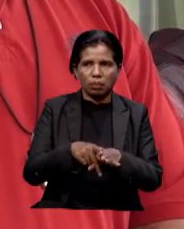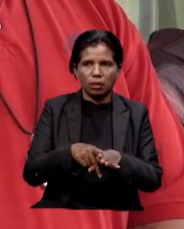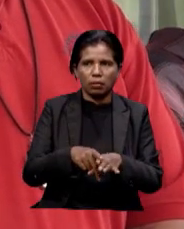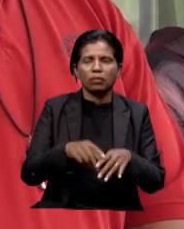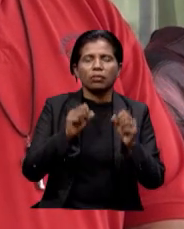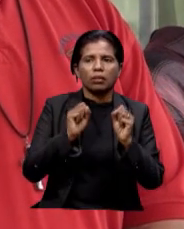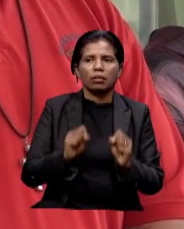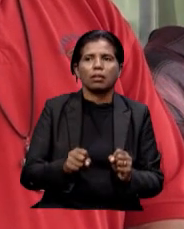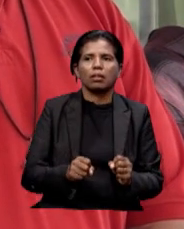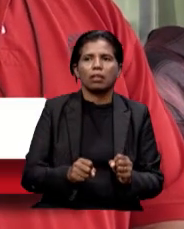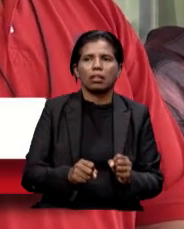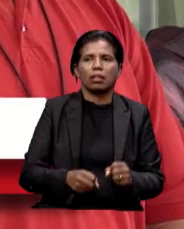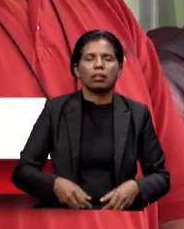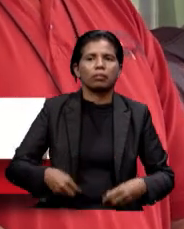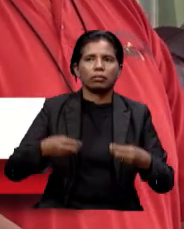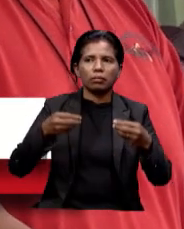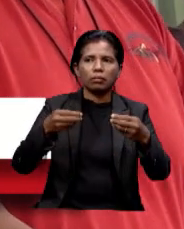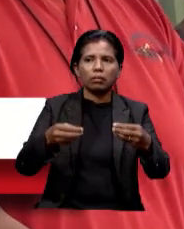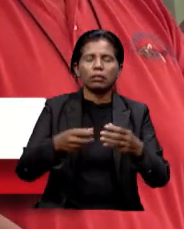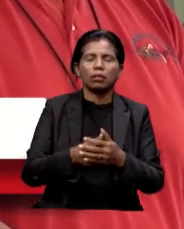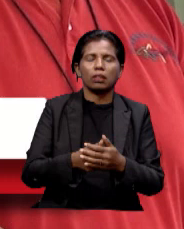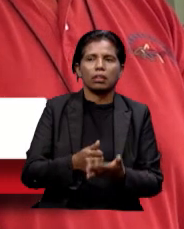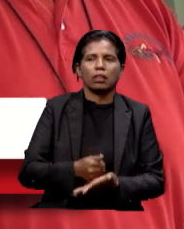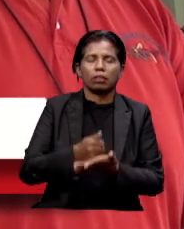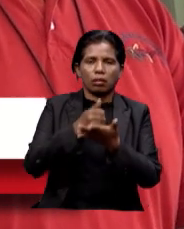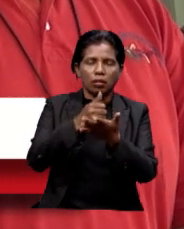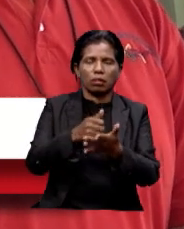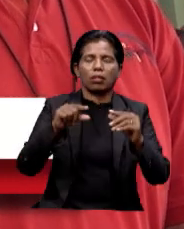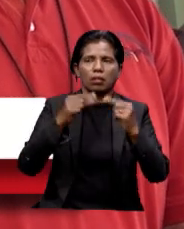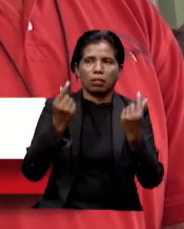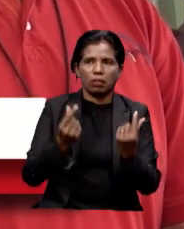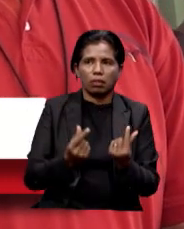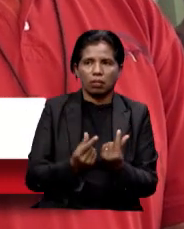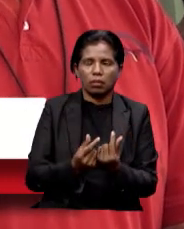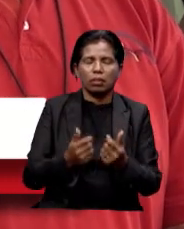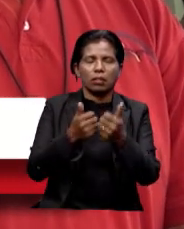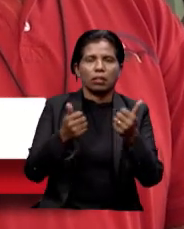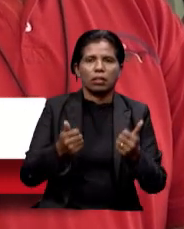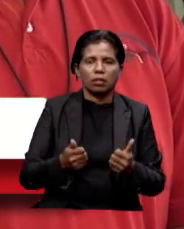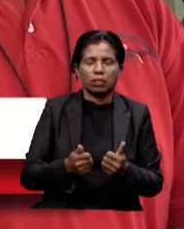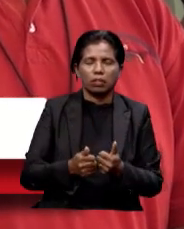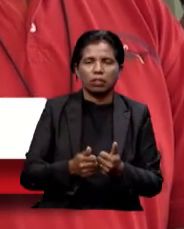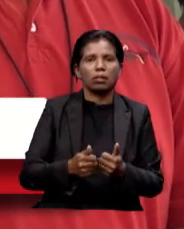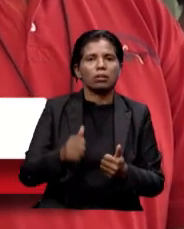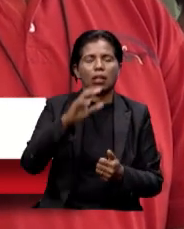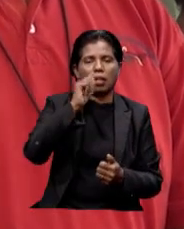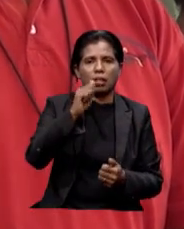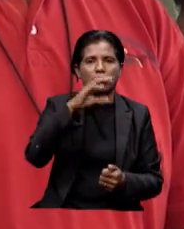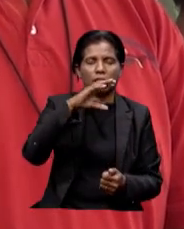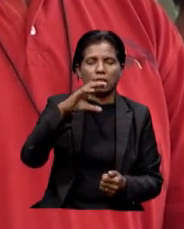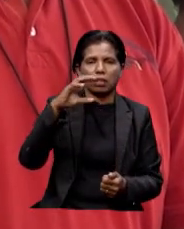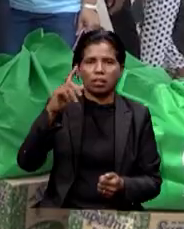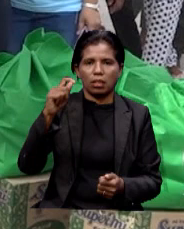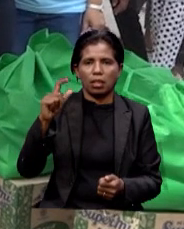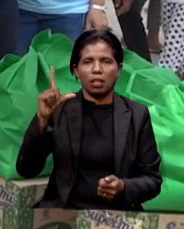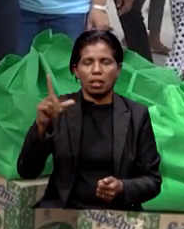de solidariza, parabeniza grupo Associação Comercial Comunidades Chinesas